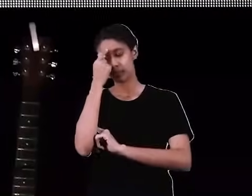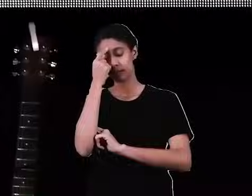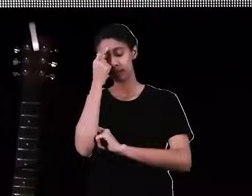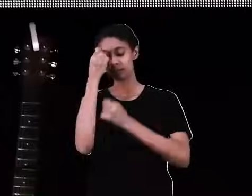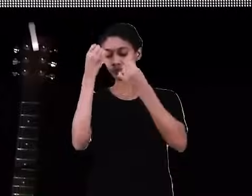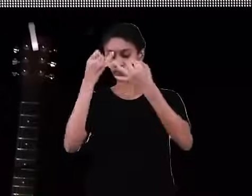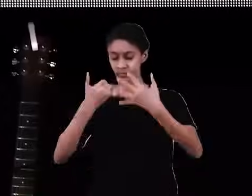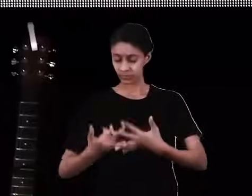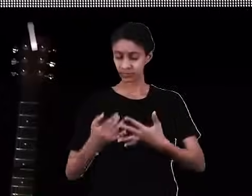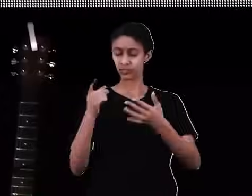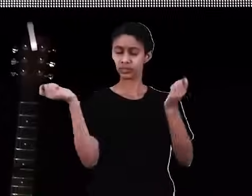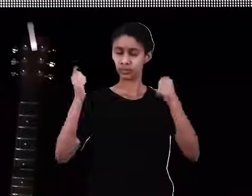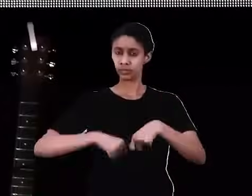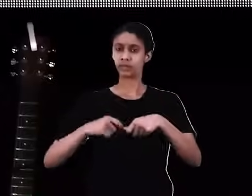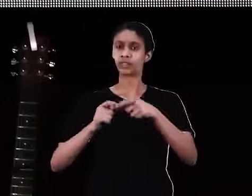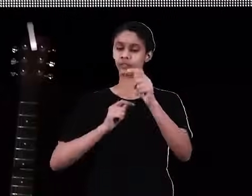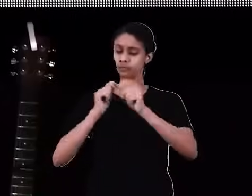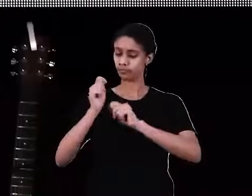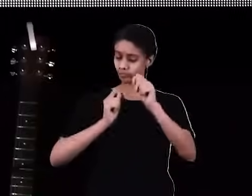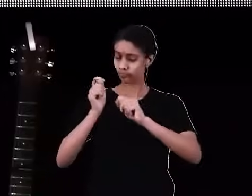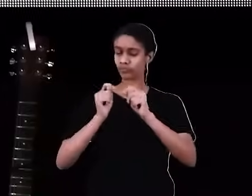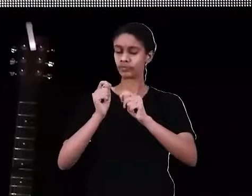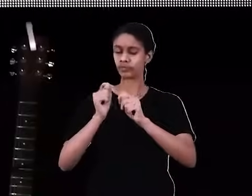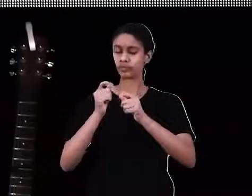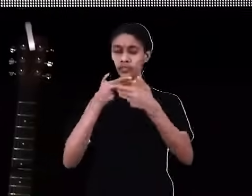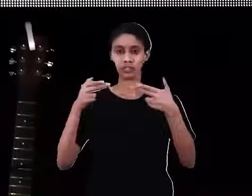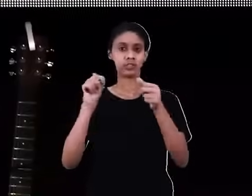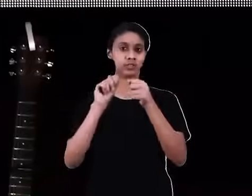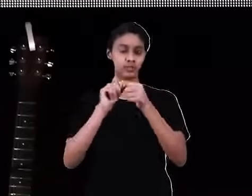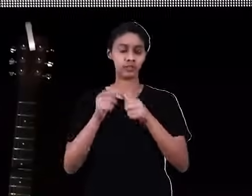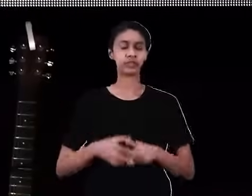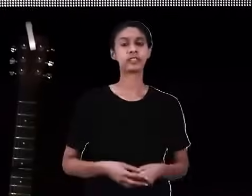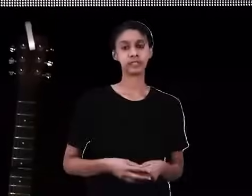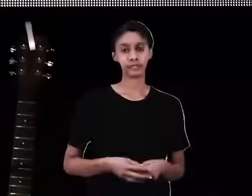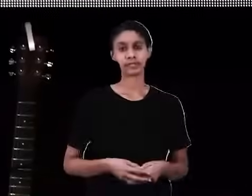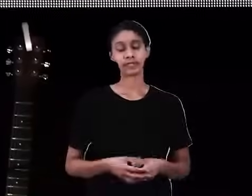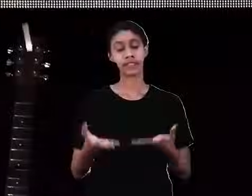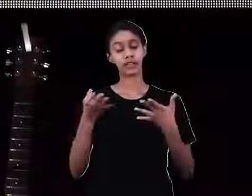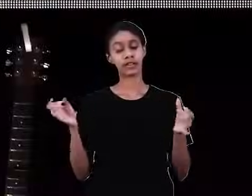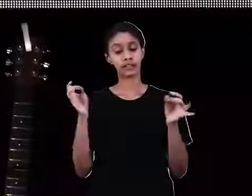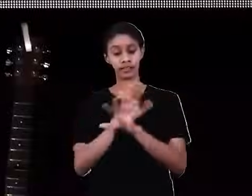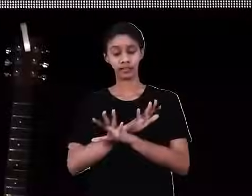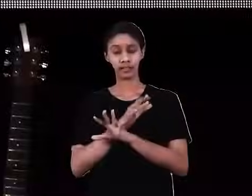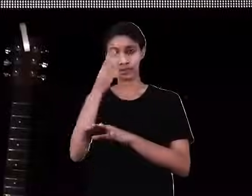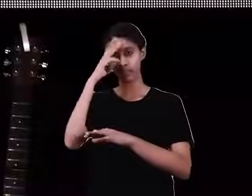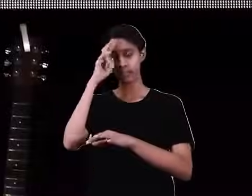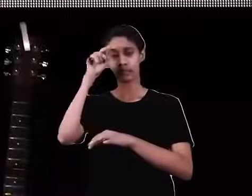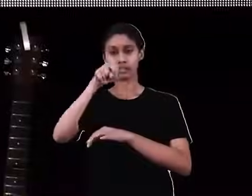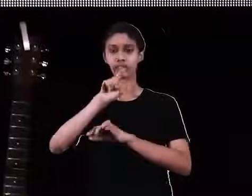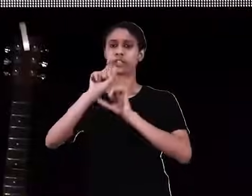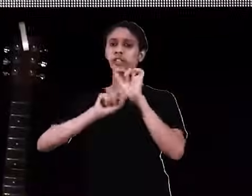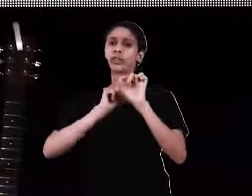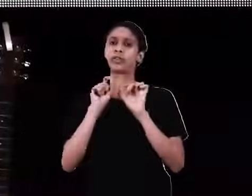palavras, e você será capaz de controlar as suas atitudes. Eu queria terminar lembrando a você